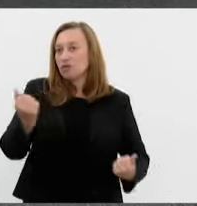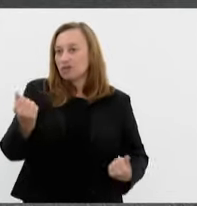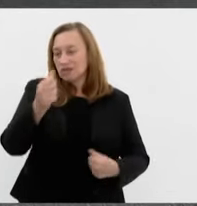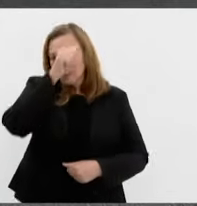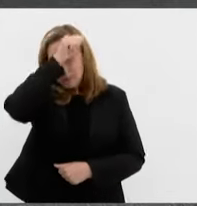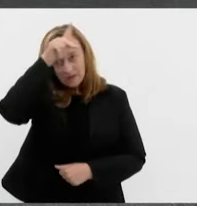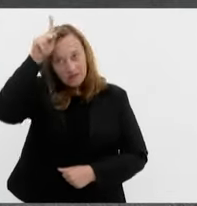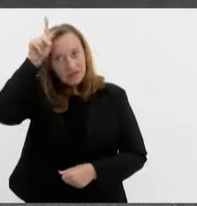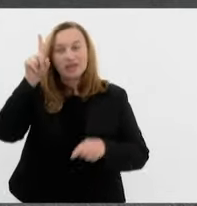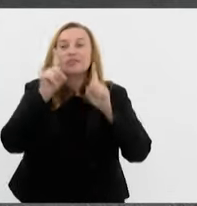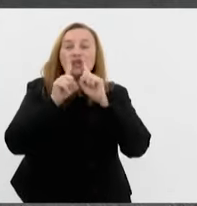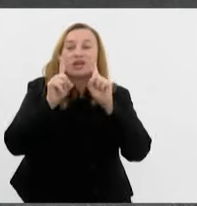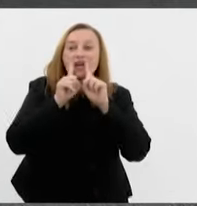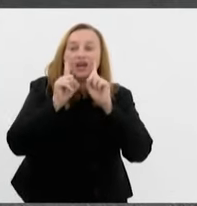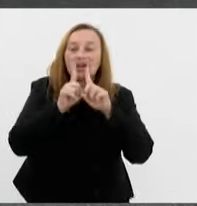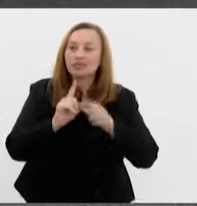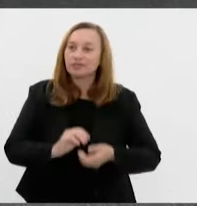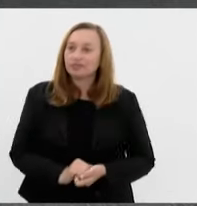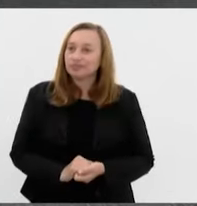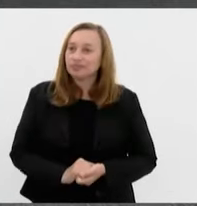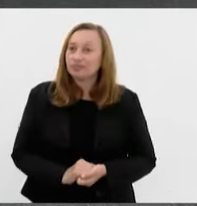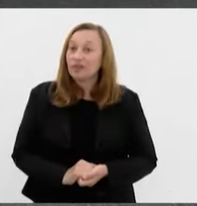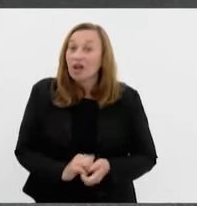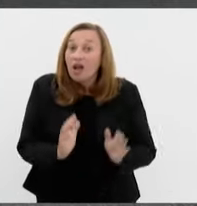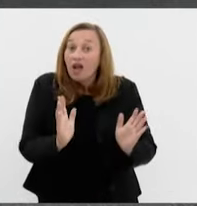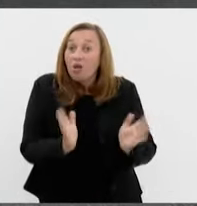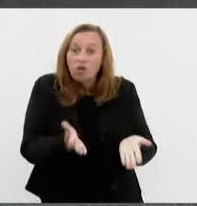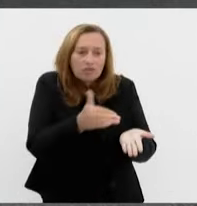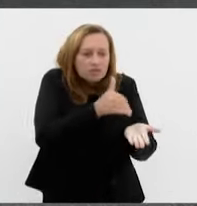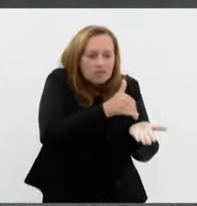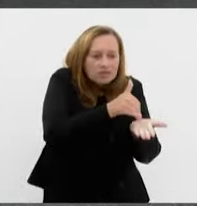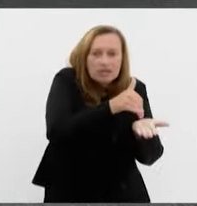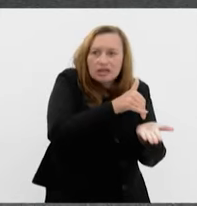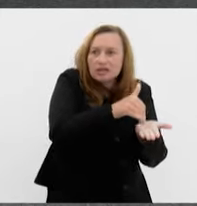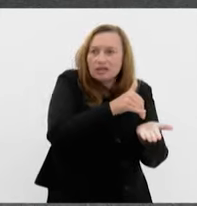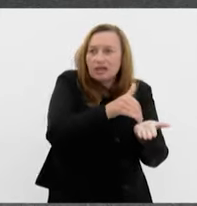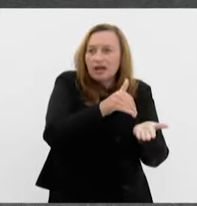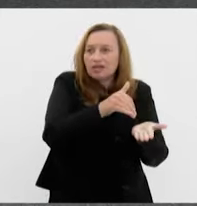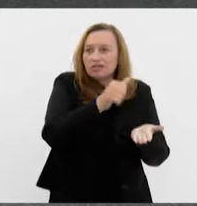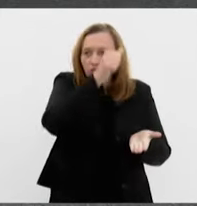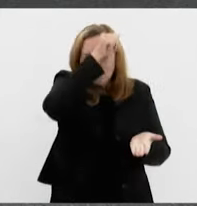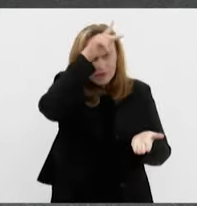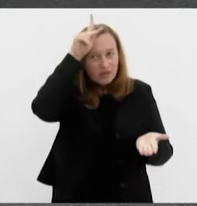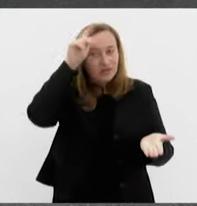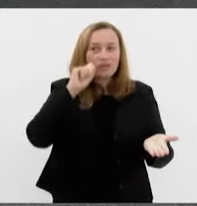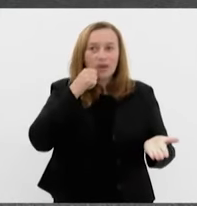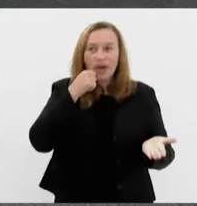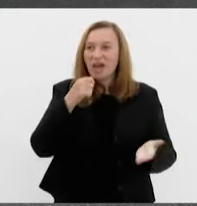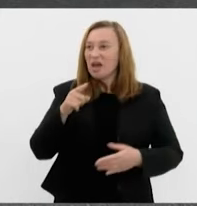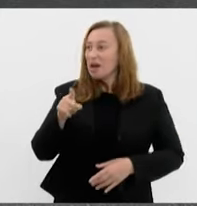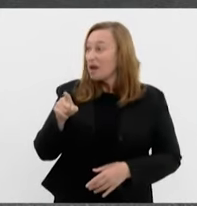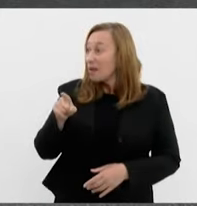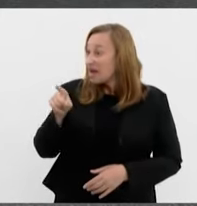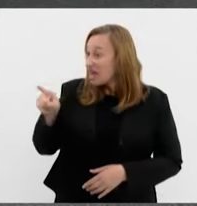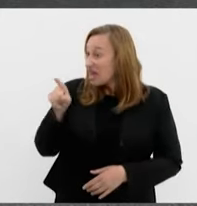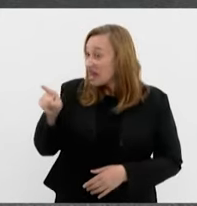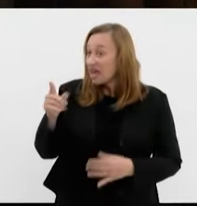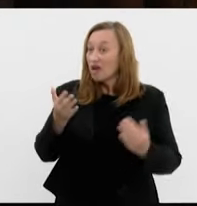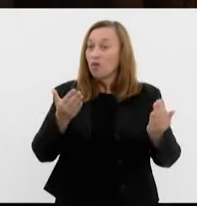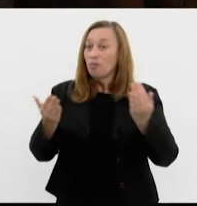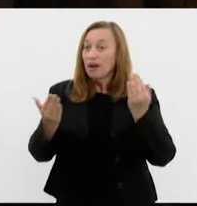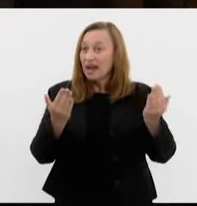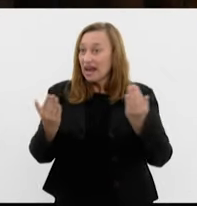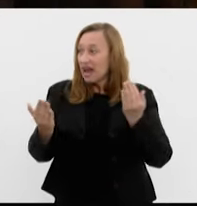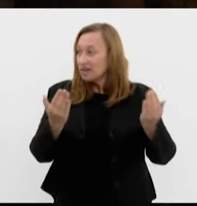licenciou da vice-prefeito do Eduardo pais mas ele é picolé do Eduardo pais não não sei tem uma